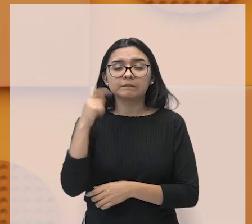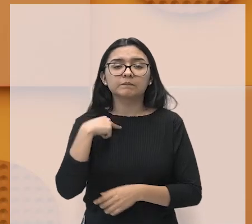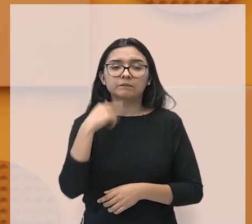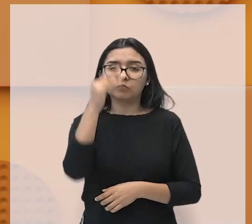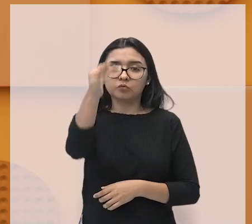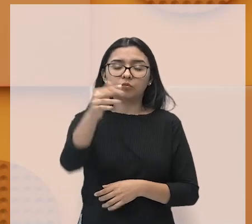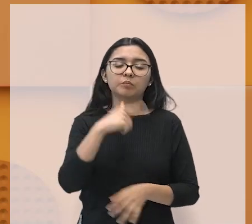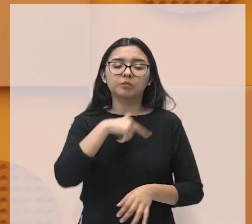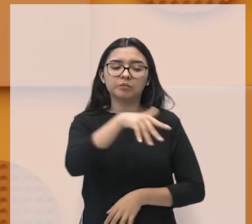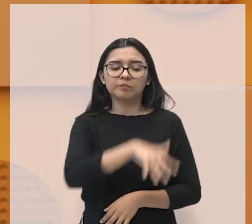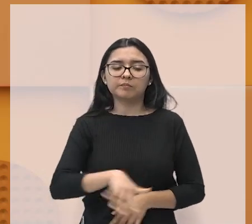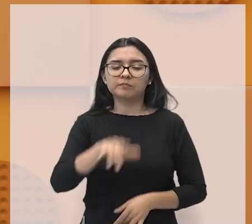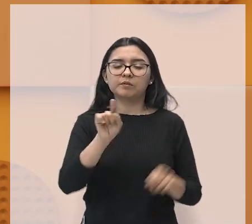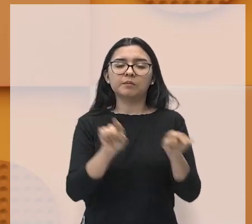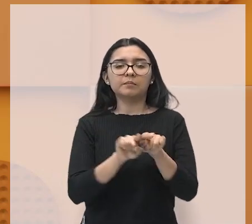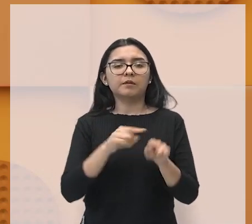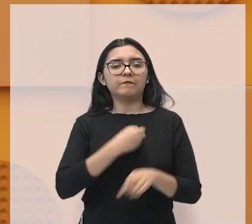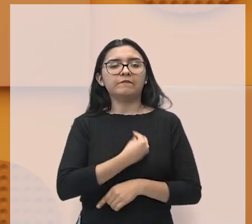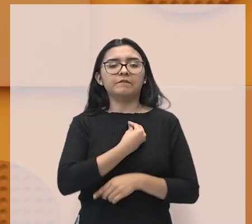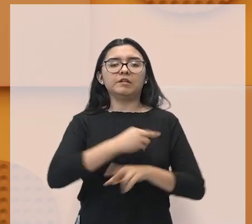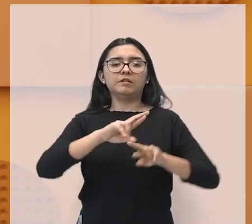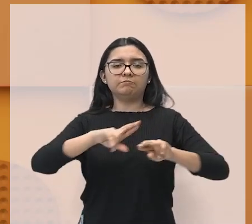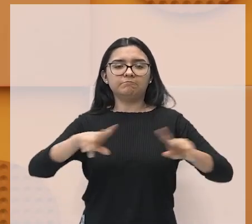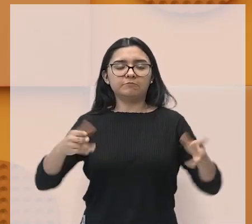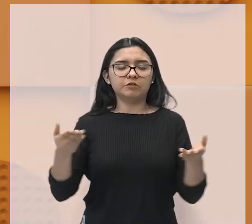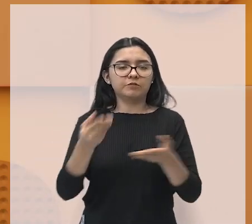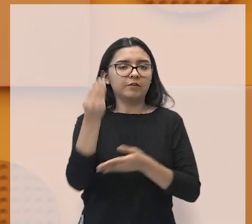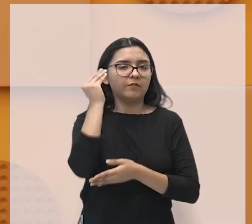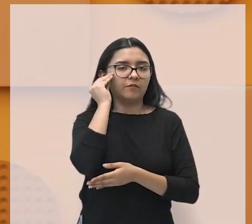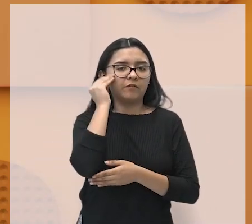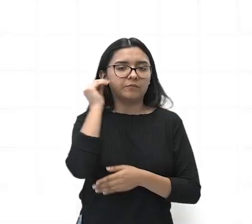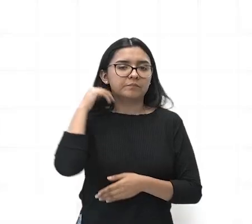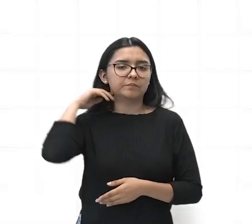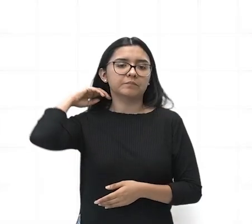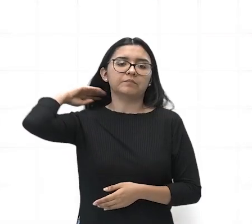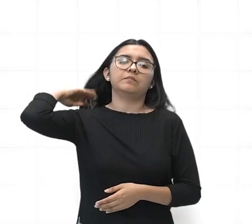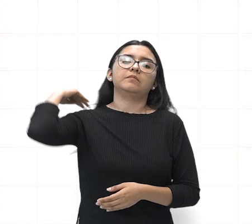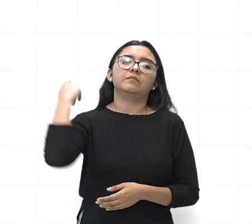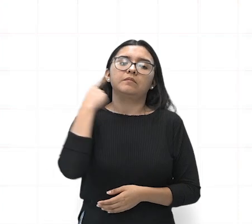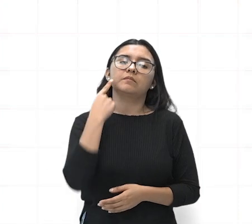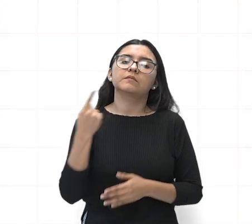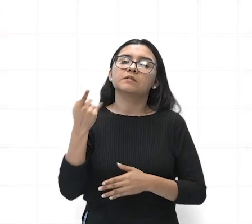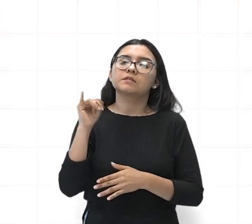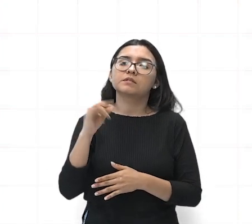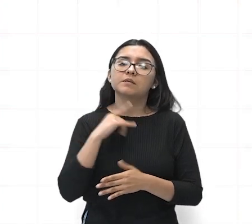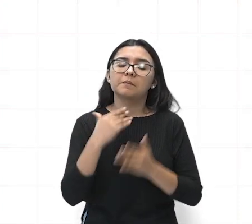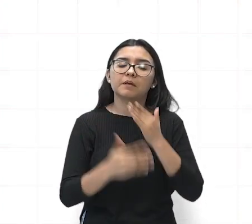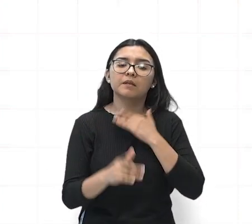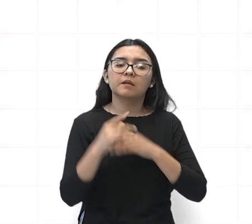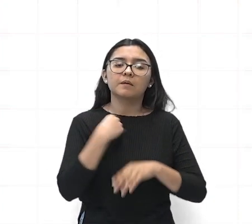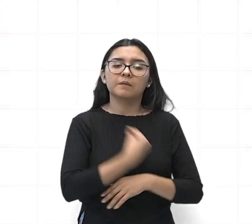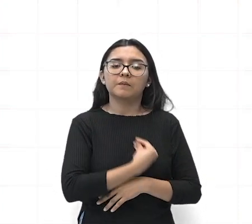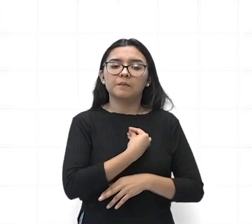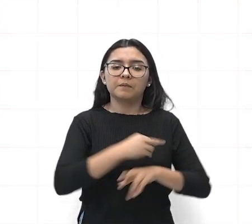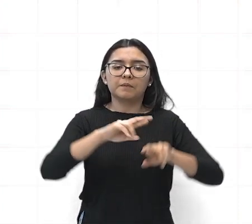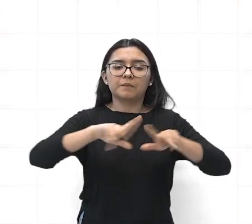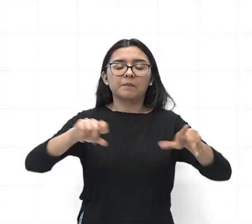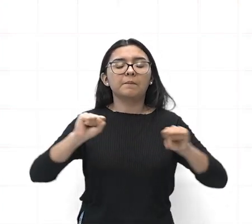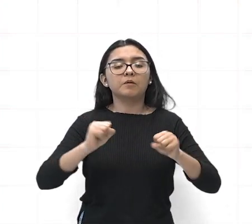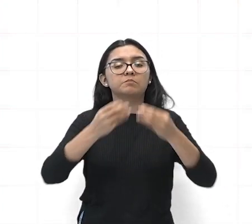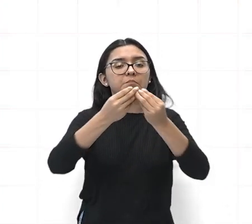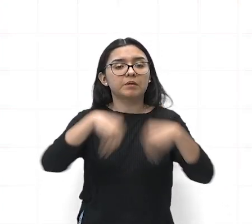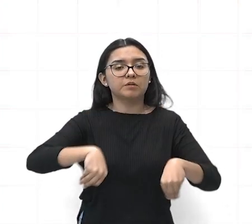meio ambiente, para a biodiversidade, que a gente vai verificar agora. Então, a perda da biodiversidade, ela pode levar ao colapso